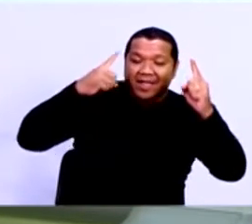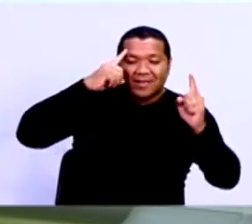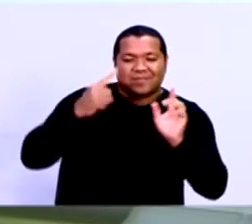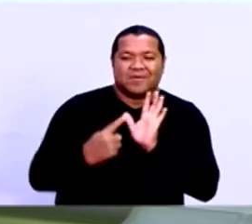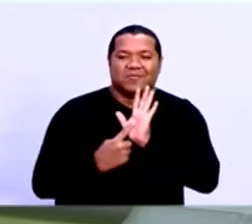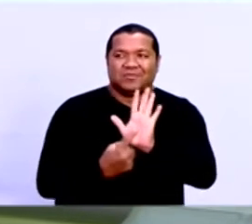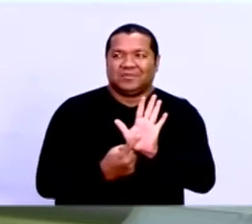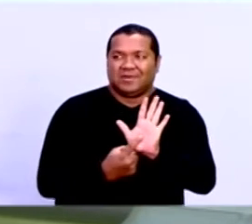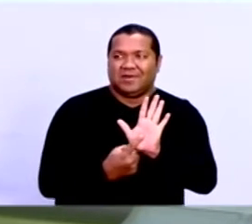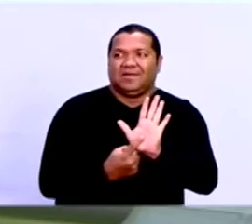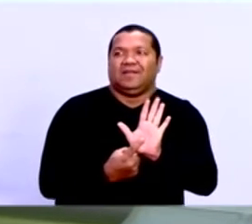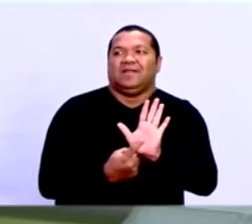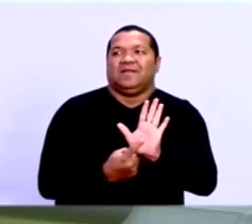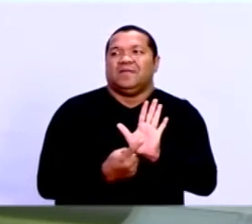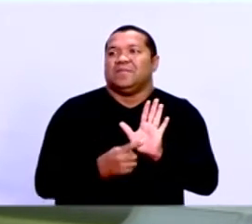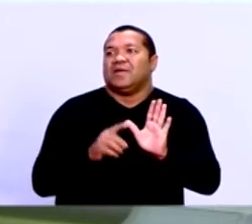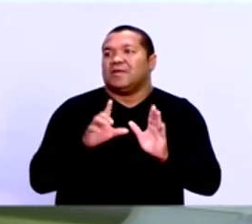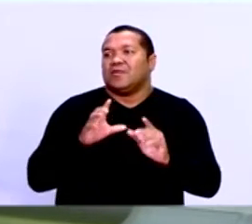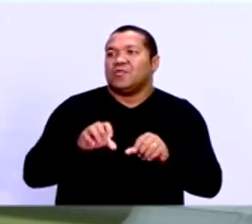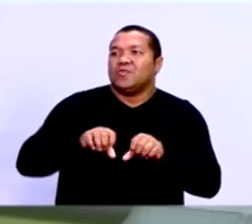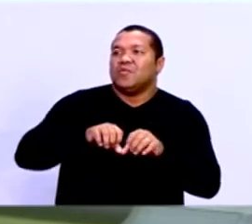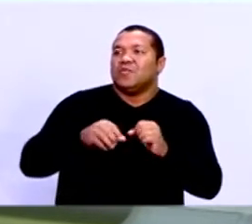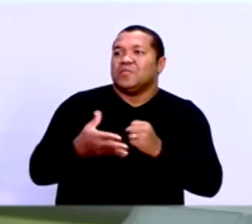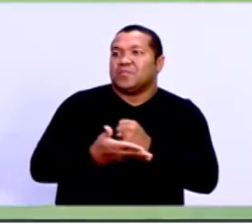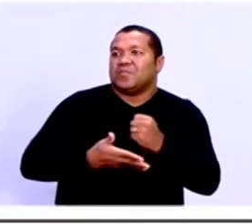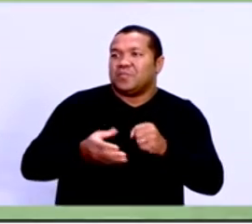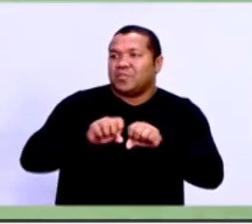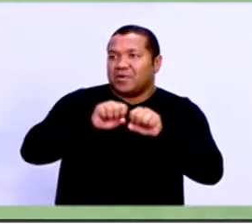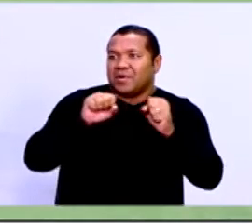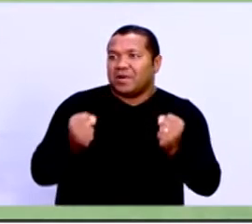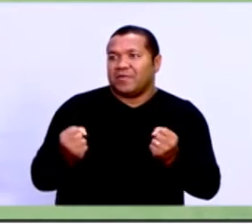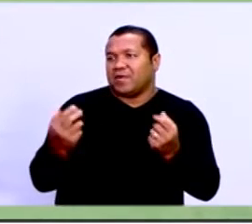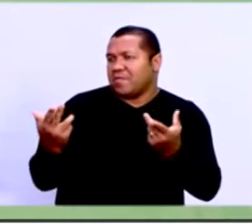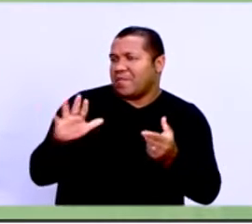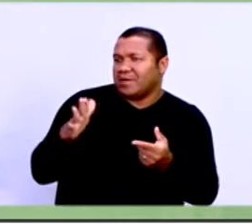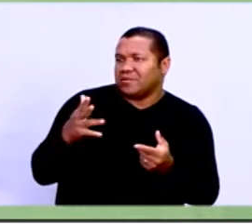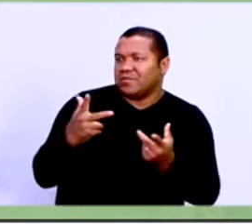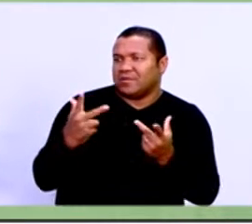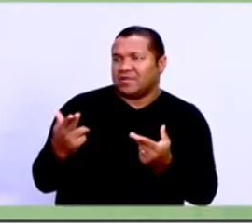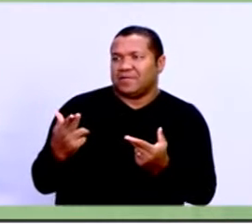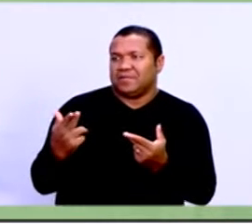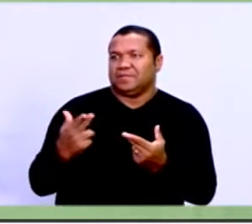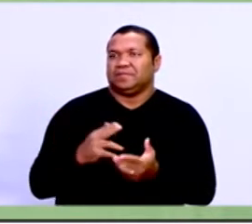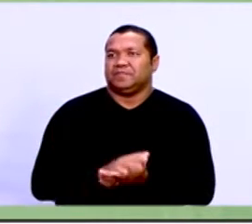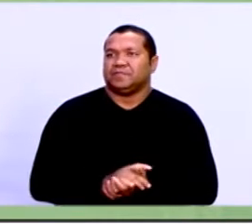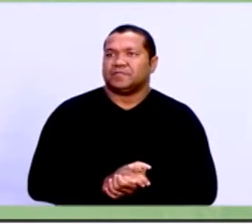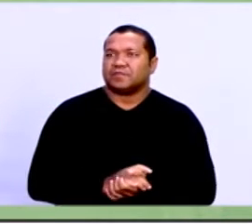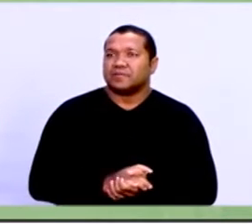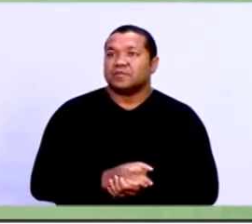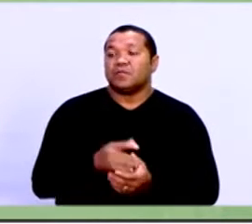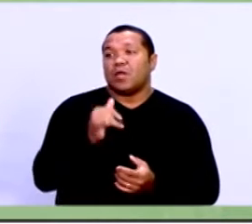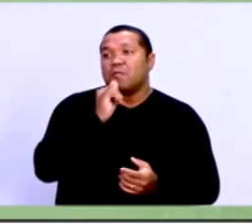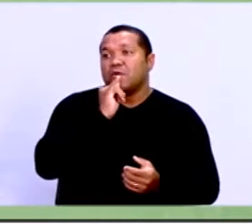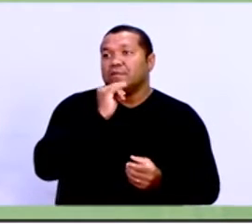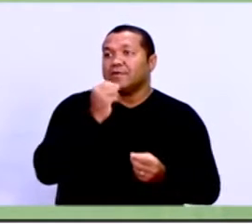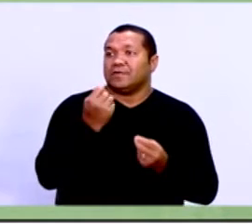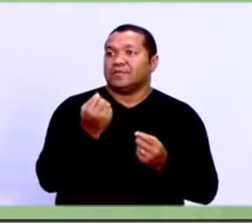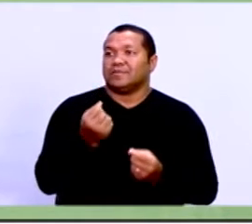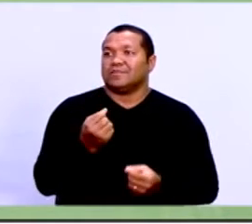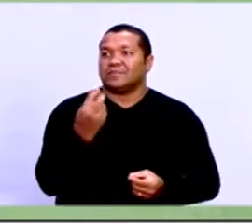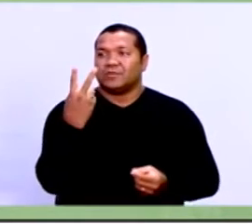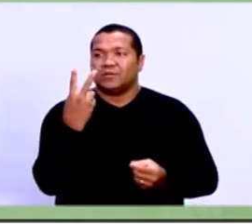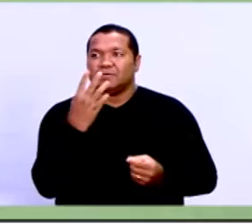o software ele fique daquele jeito tá certo gente vamos aqui o próximo temos dois tipos de requisitos